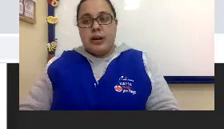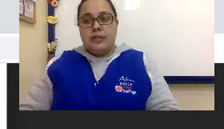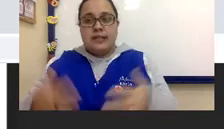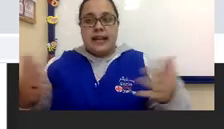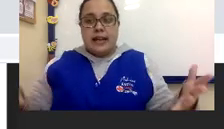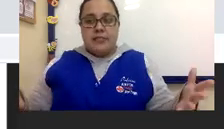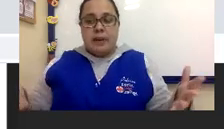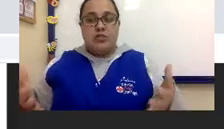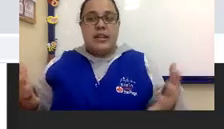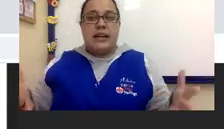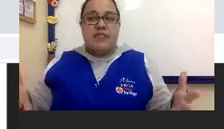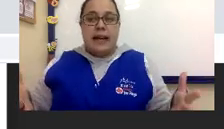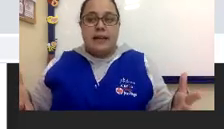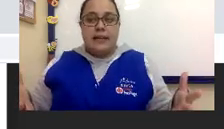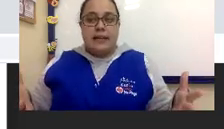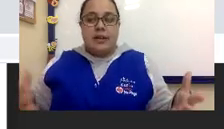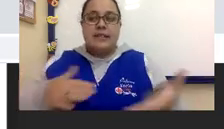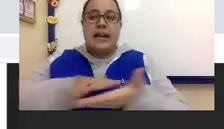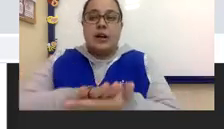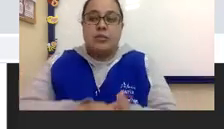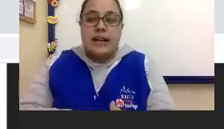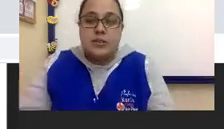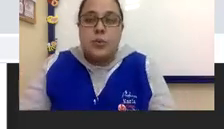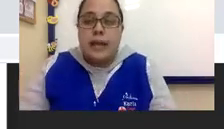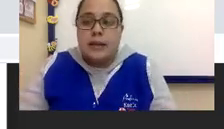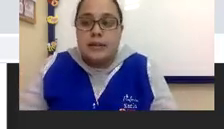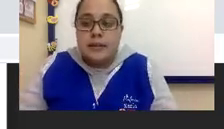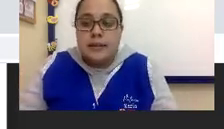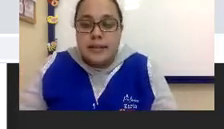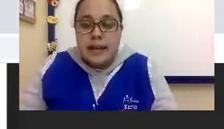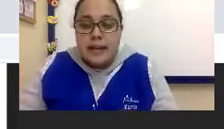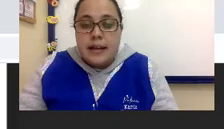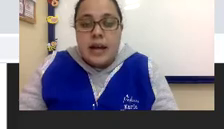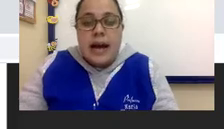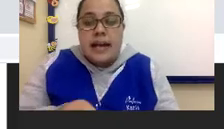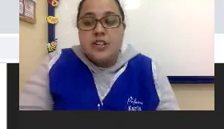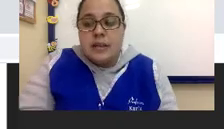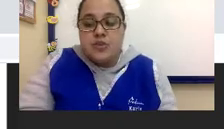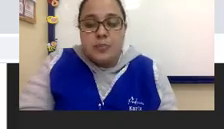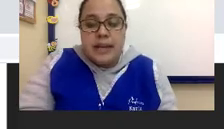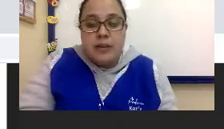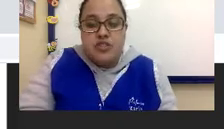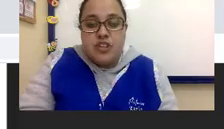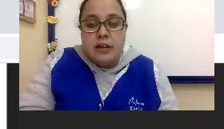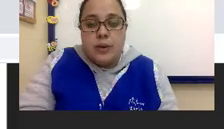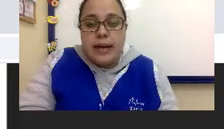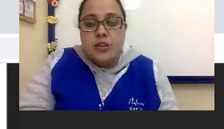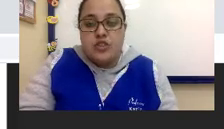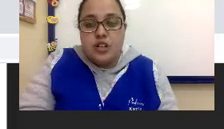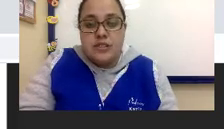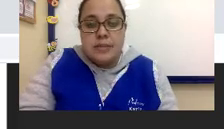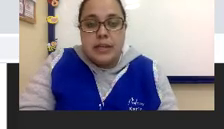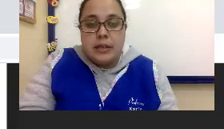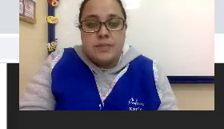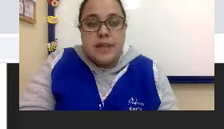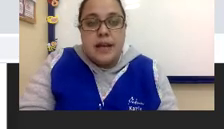intestino delgado, para onde será que ele vai? O que será que acontece com ele? Né? Aí nós temos um pequeno diálogo aí entre os